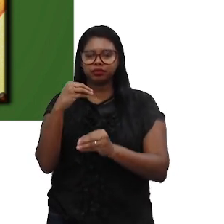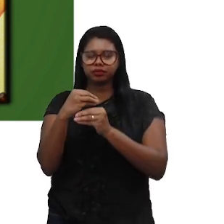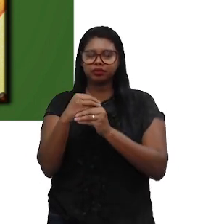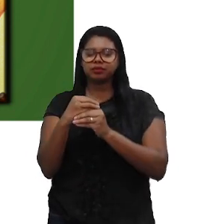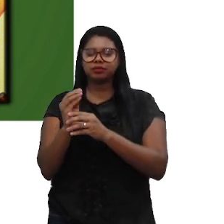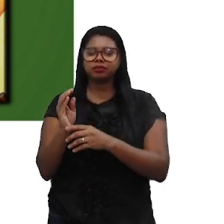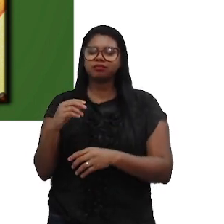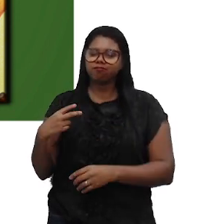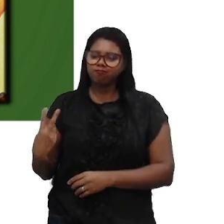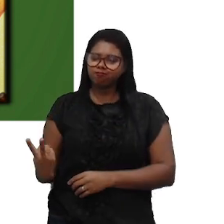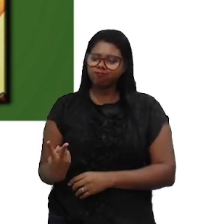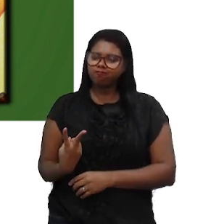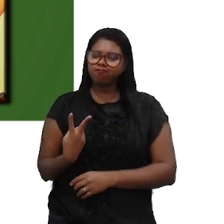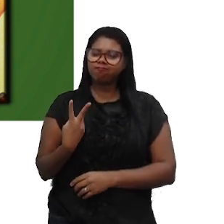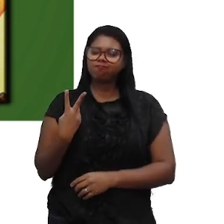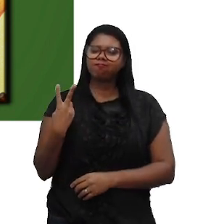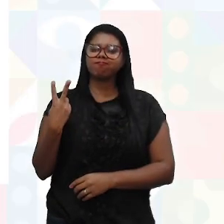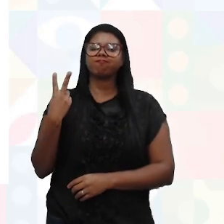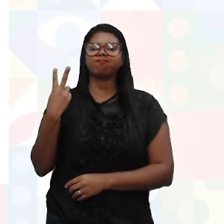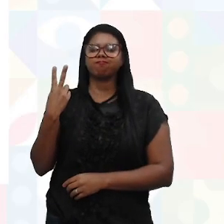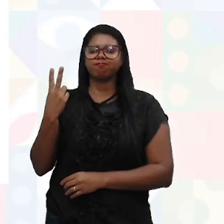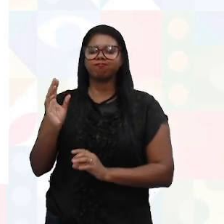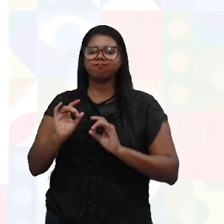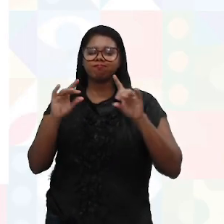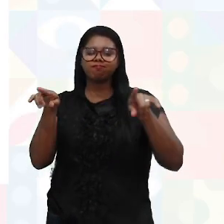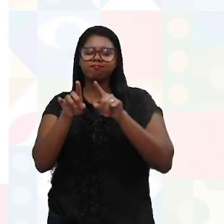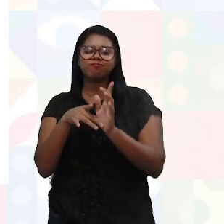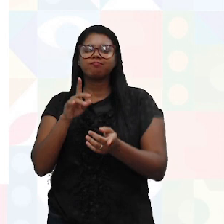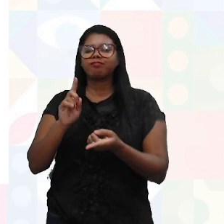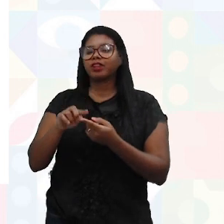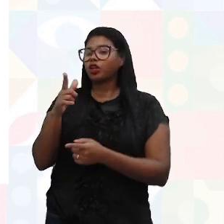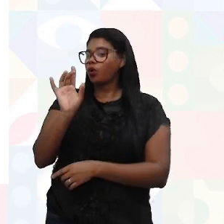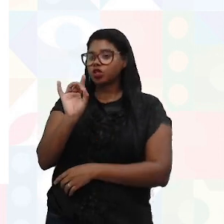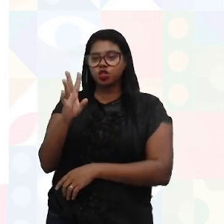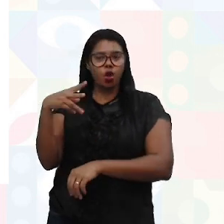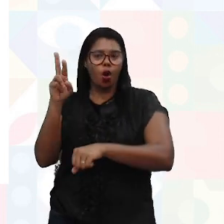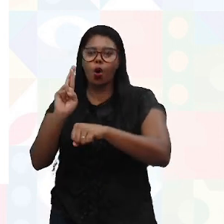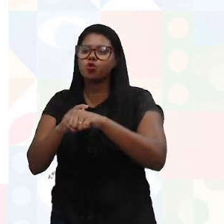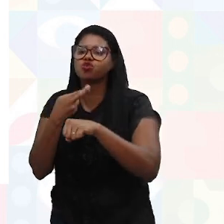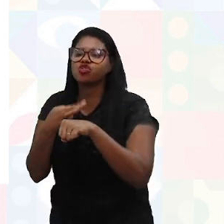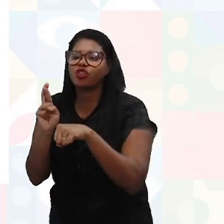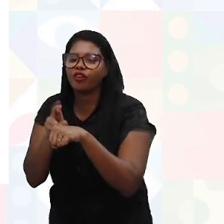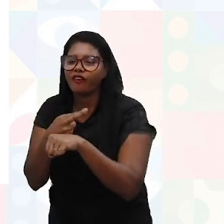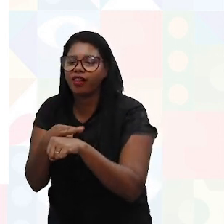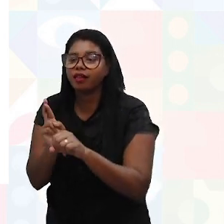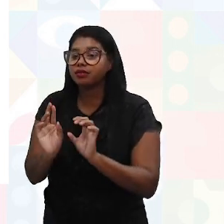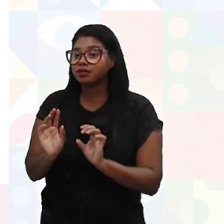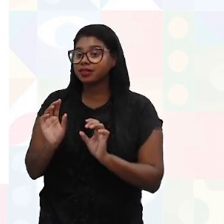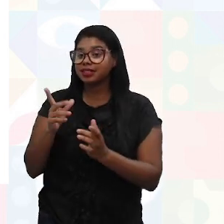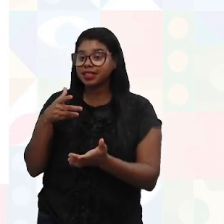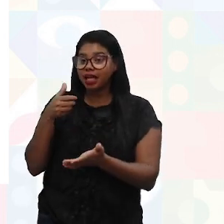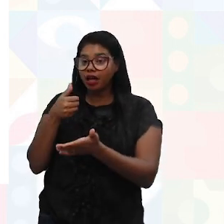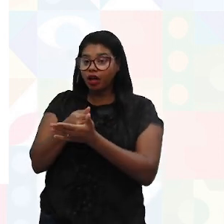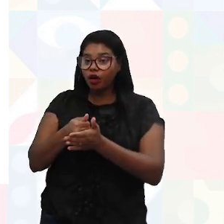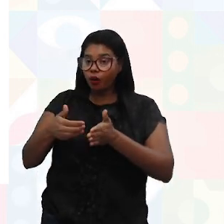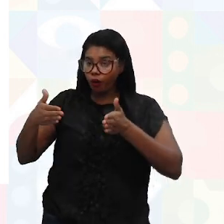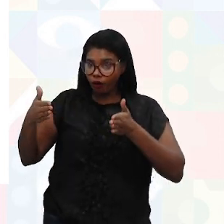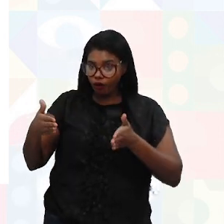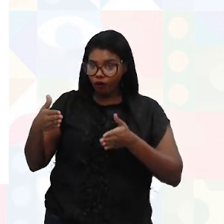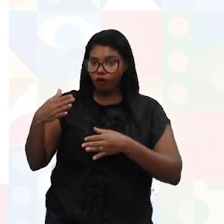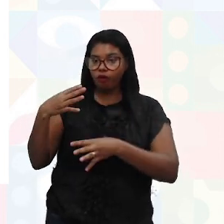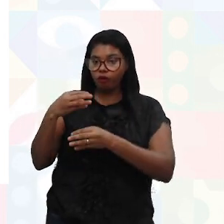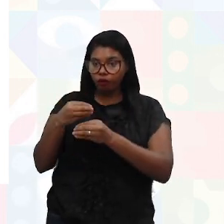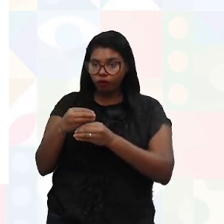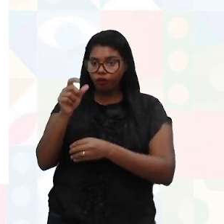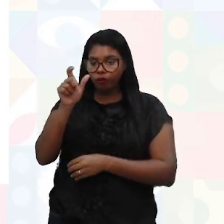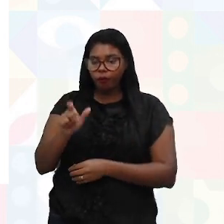poder de valorizar o produto, porque não é apenas um chocolate, né? Você está comprando aquela caixa, consumindo aquele